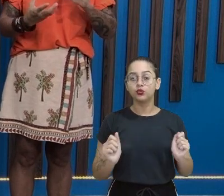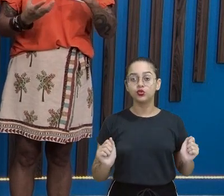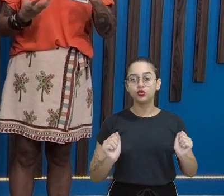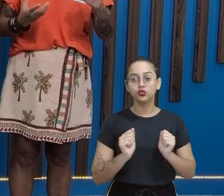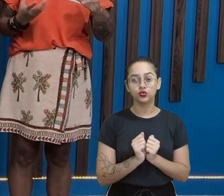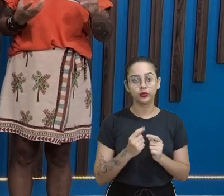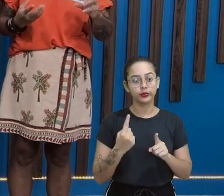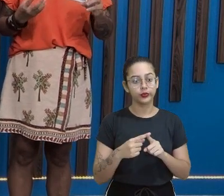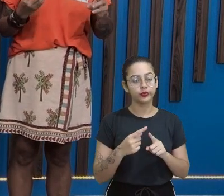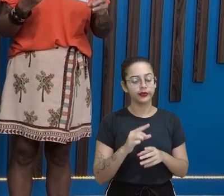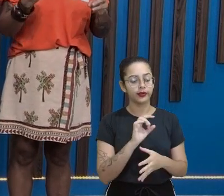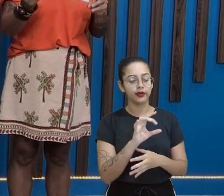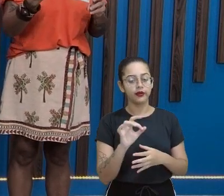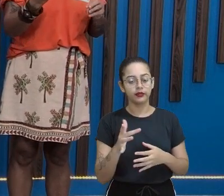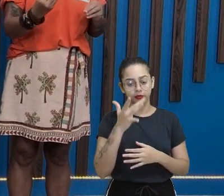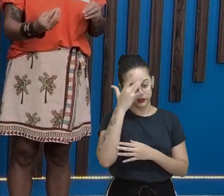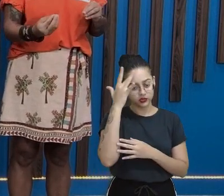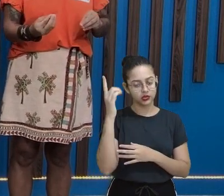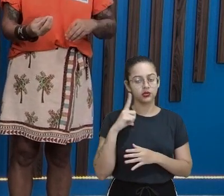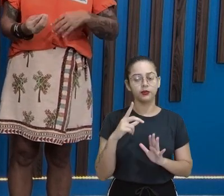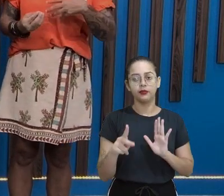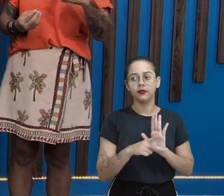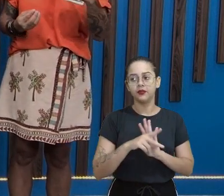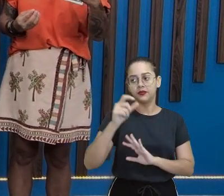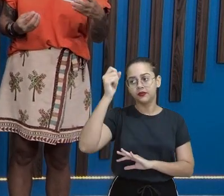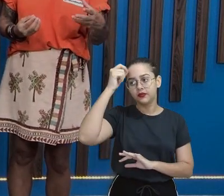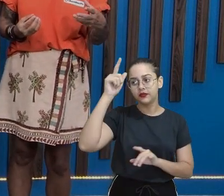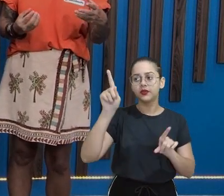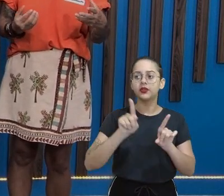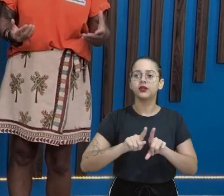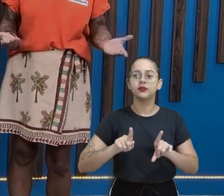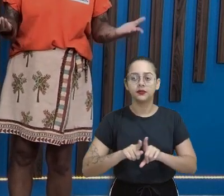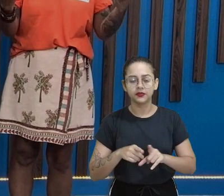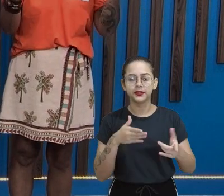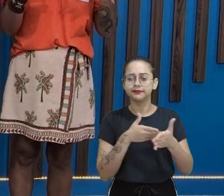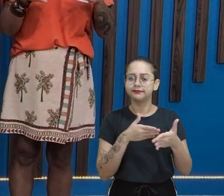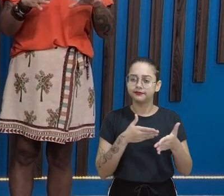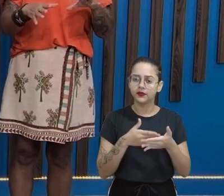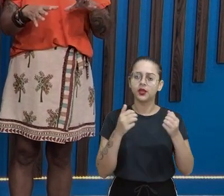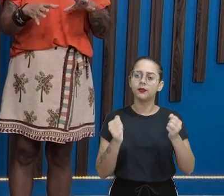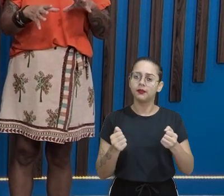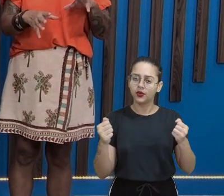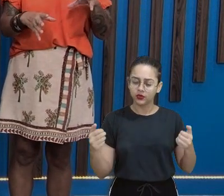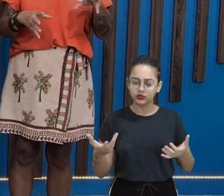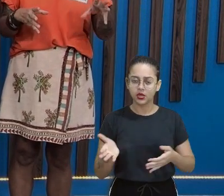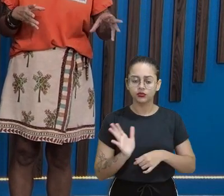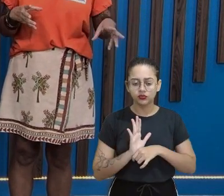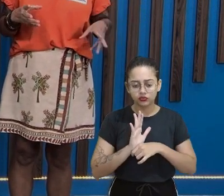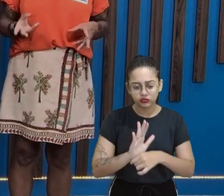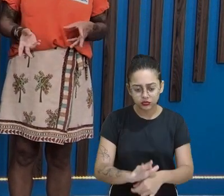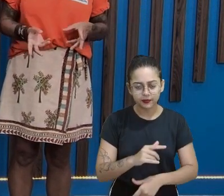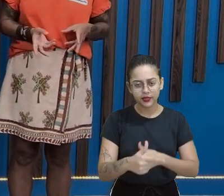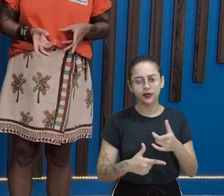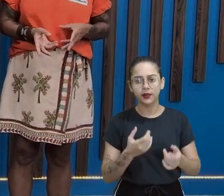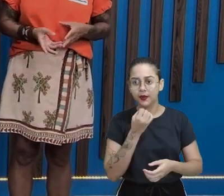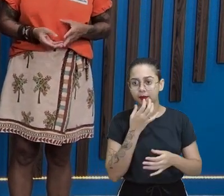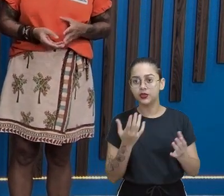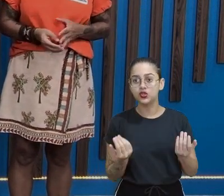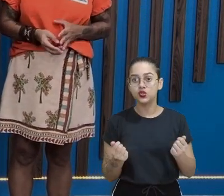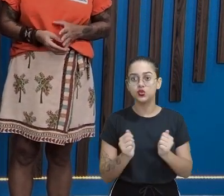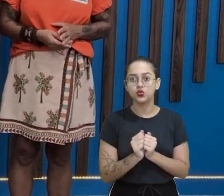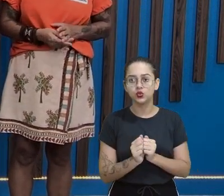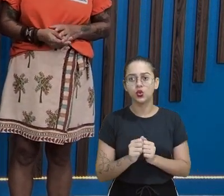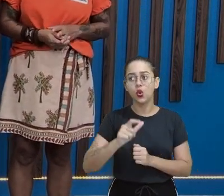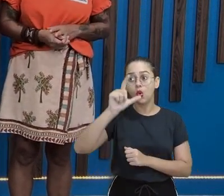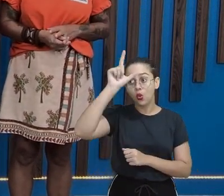cada pessoa, ela tem a sua ideia, vai ter suas divergências e podem se contribuir para trabalhar bem juntos, né? E outra, o líder